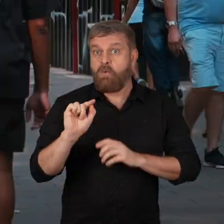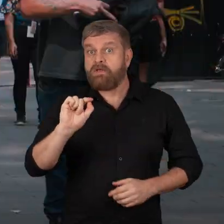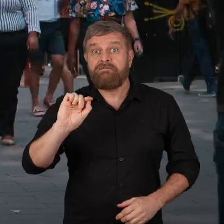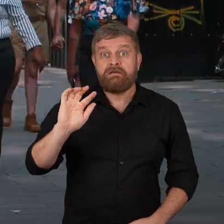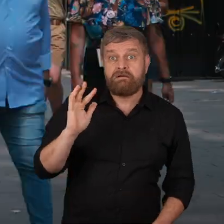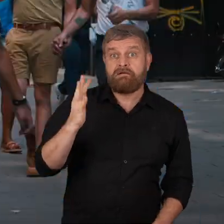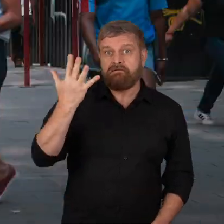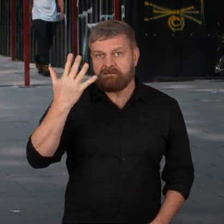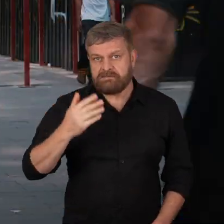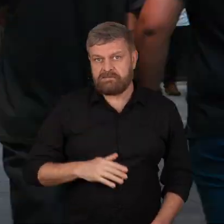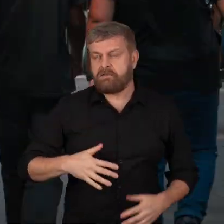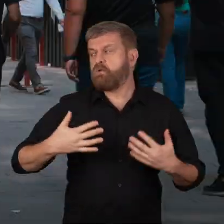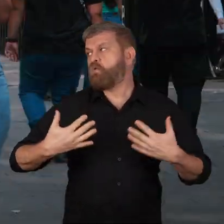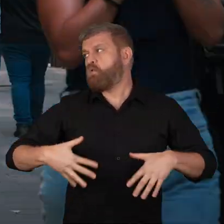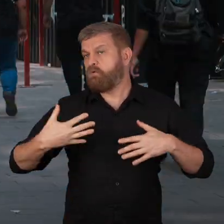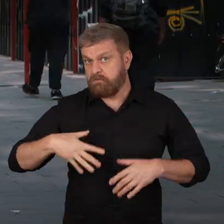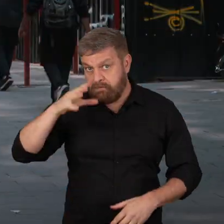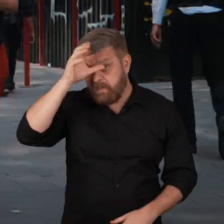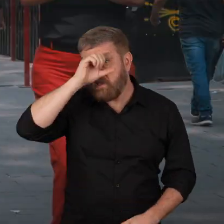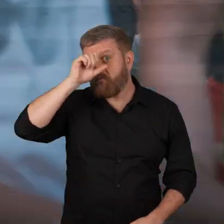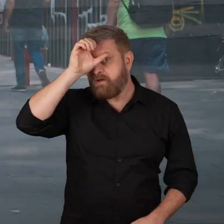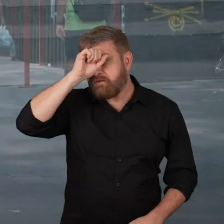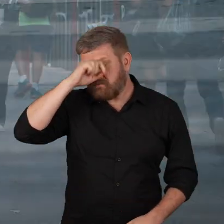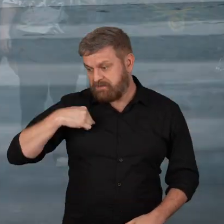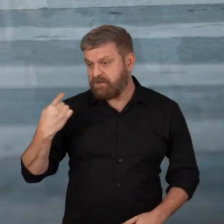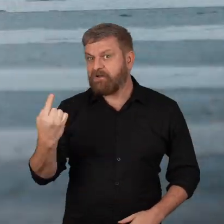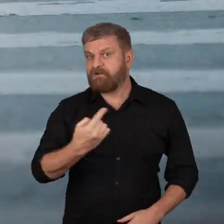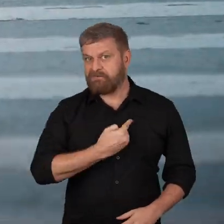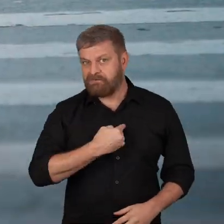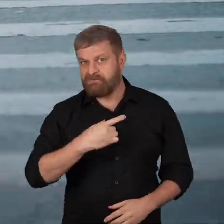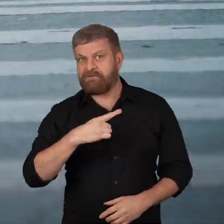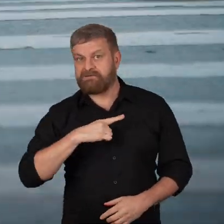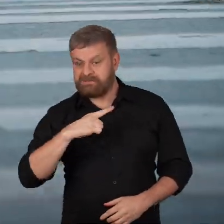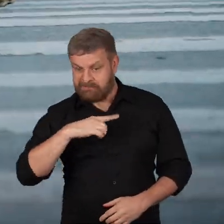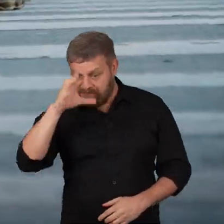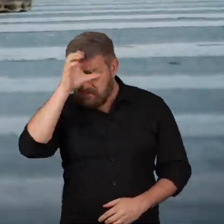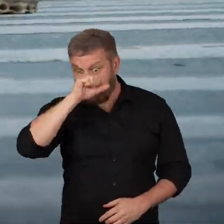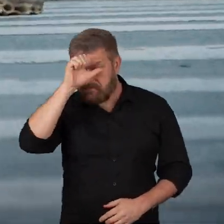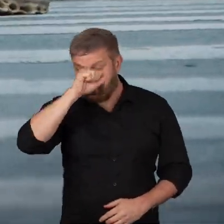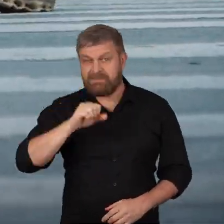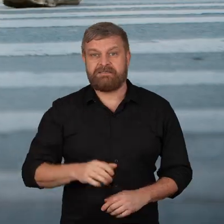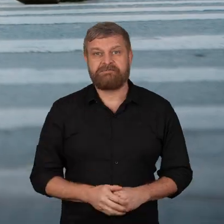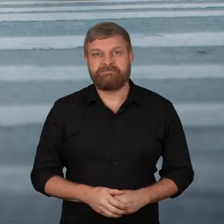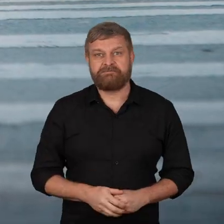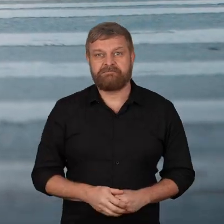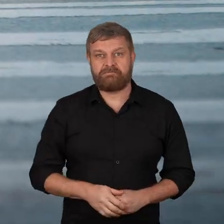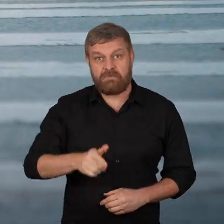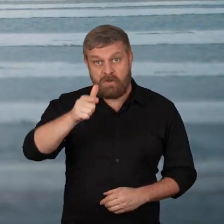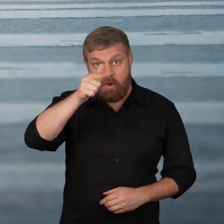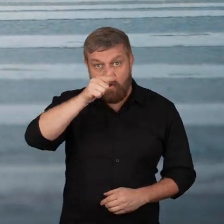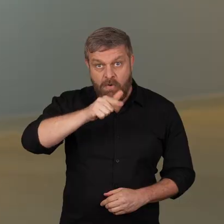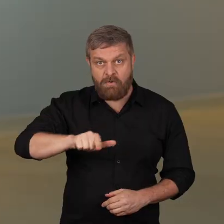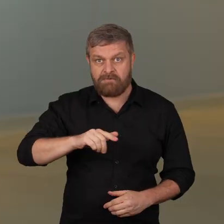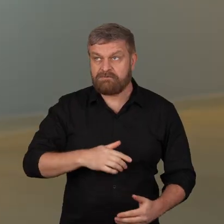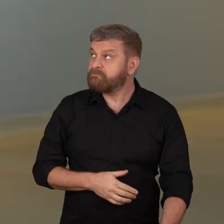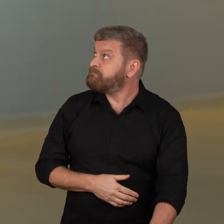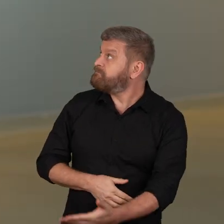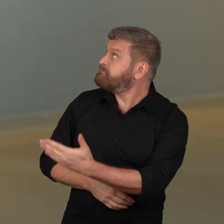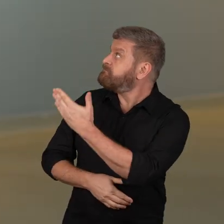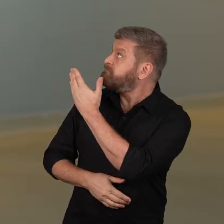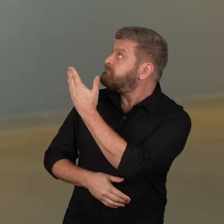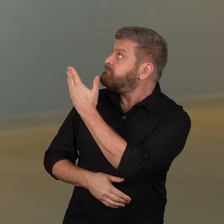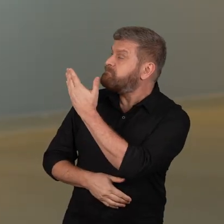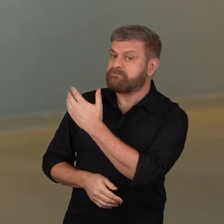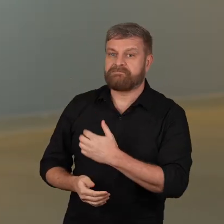imprevisível, é um grande aprendizado que todos temos que aprender. Outro saber é ensinar